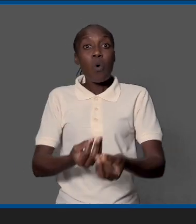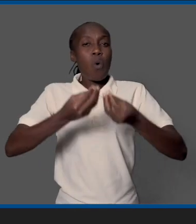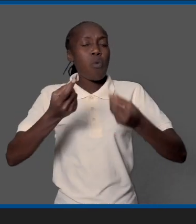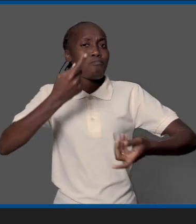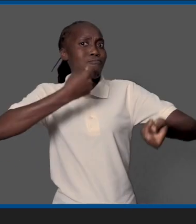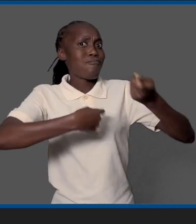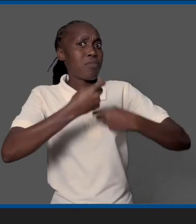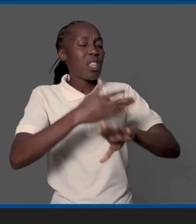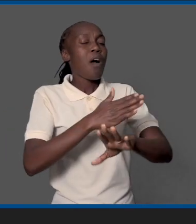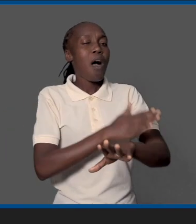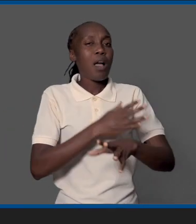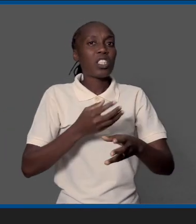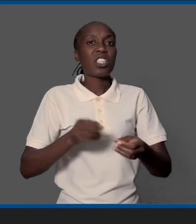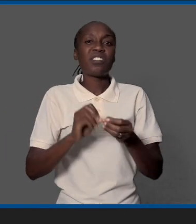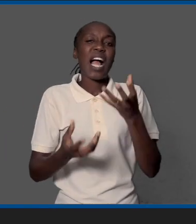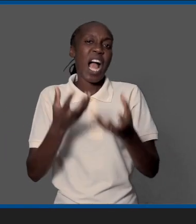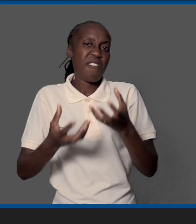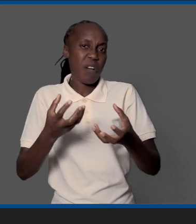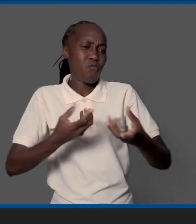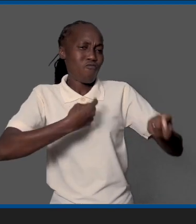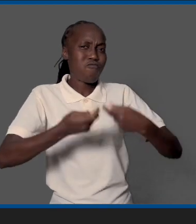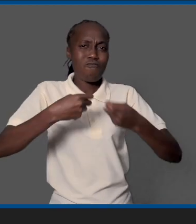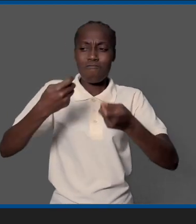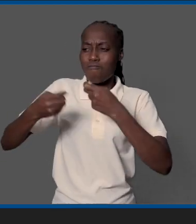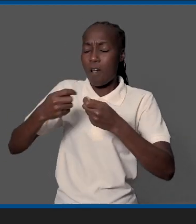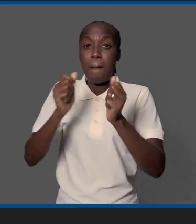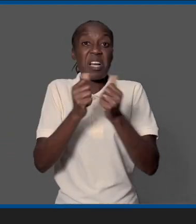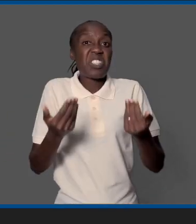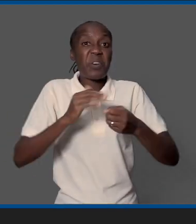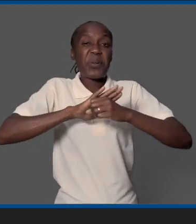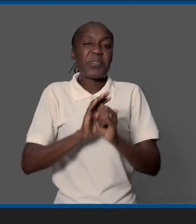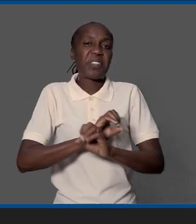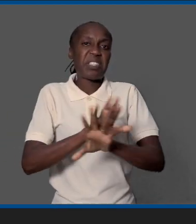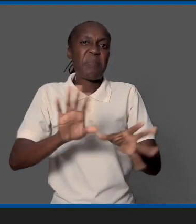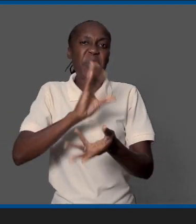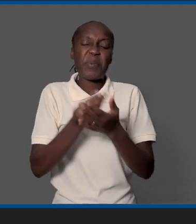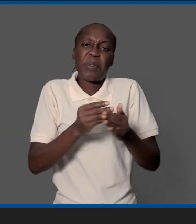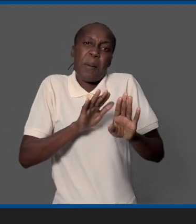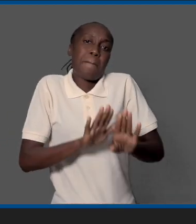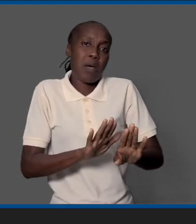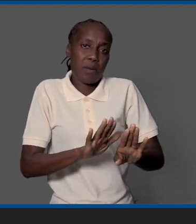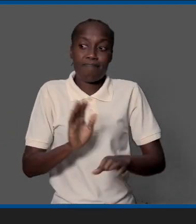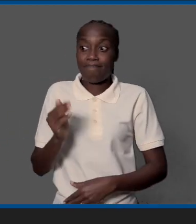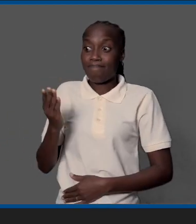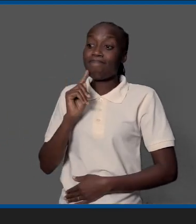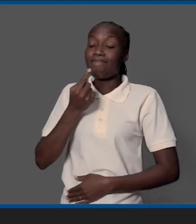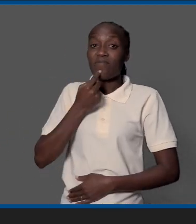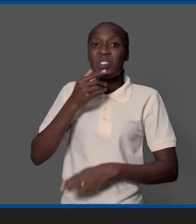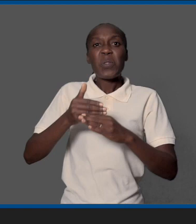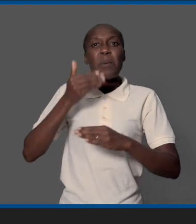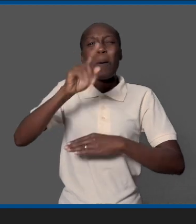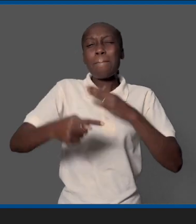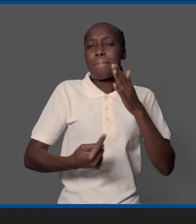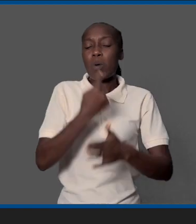-19 tudo parou. Depois da lesão, de ter contraído a lesão, fiquei, olhei para os lados,